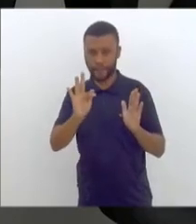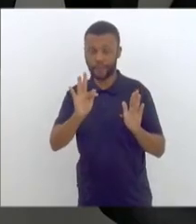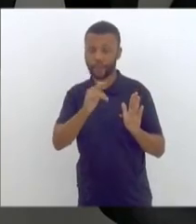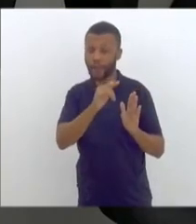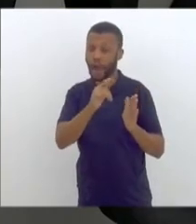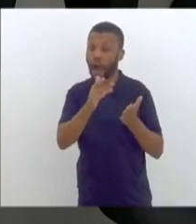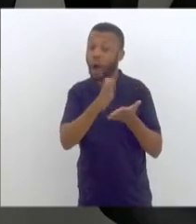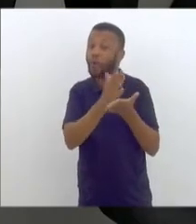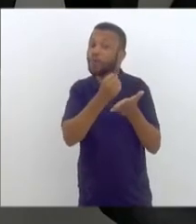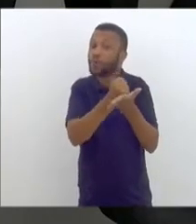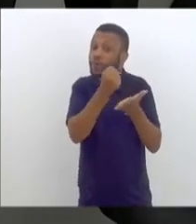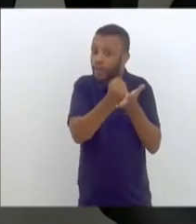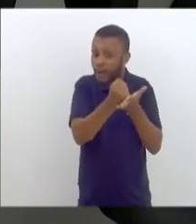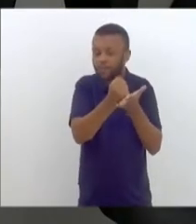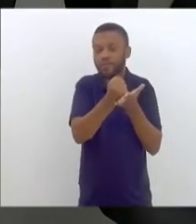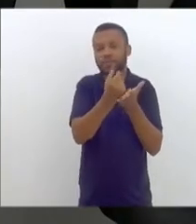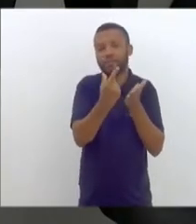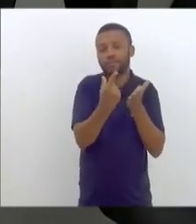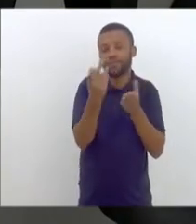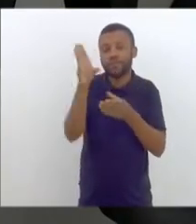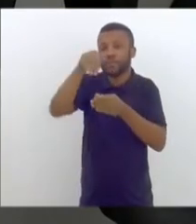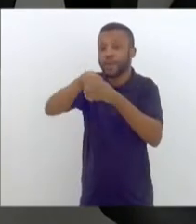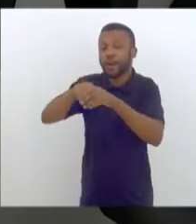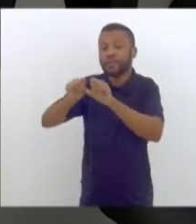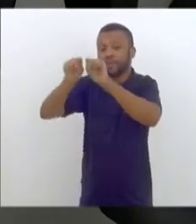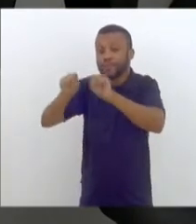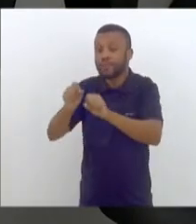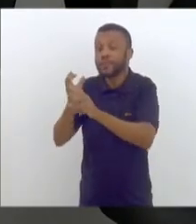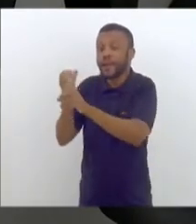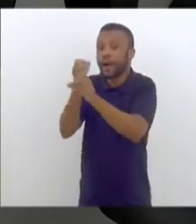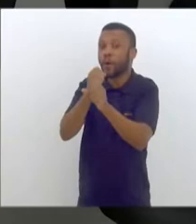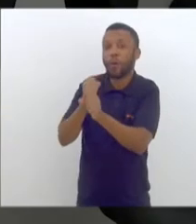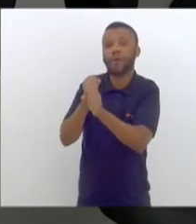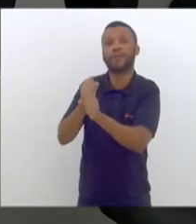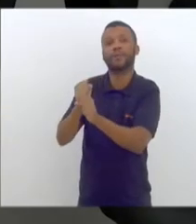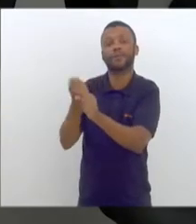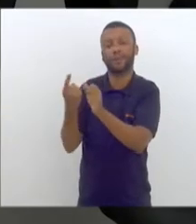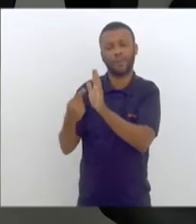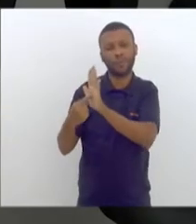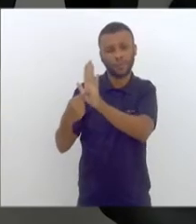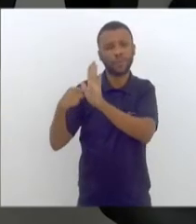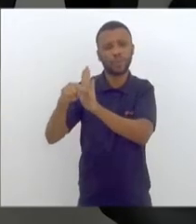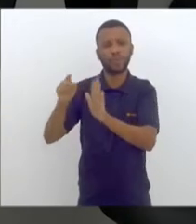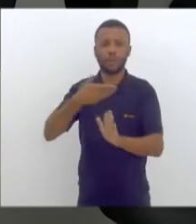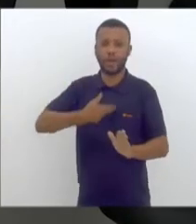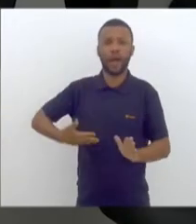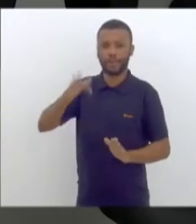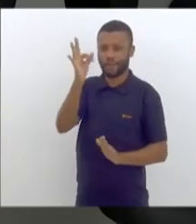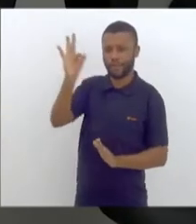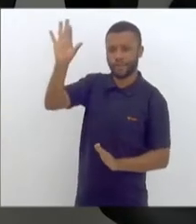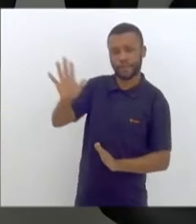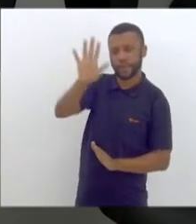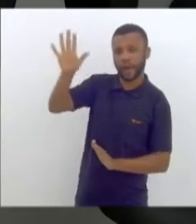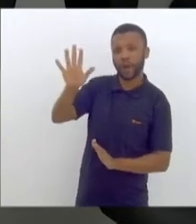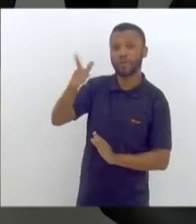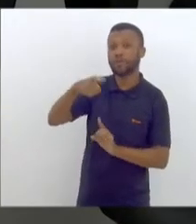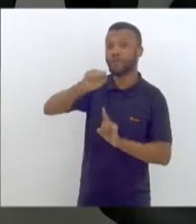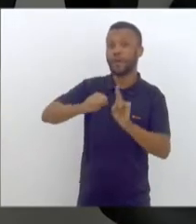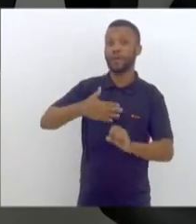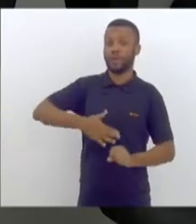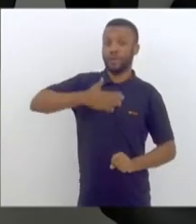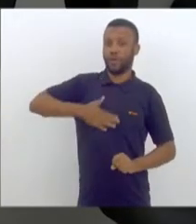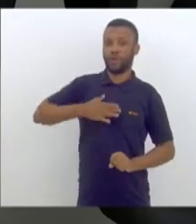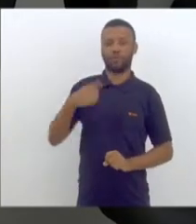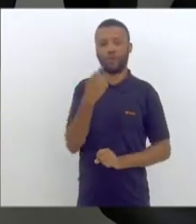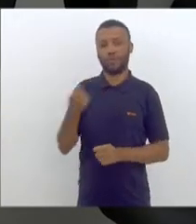gráfica da da união e agora a gente já retomou desde agosto os